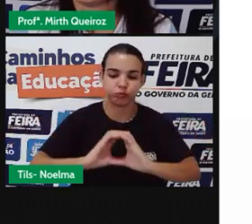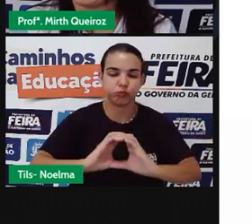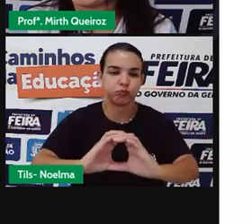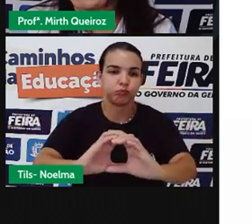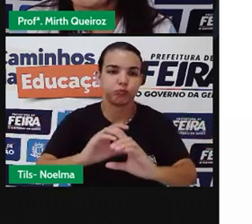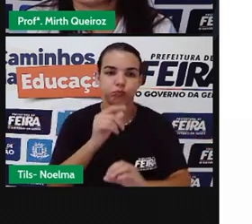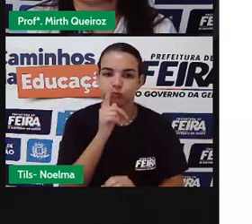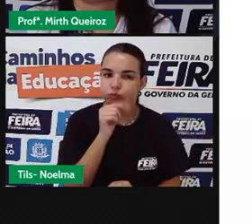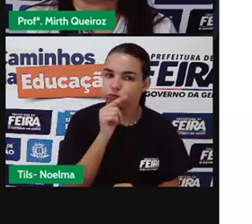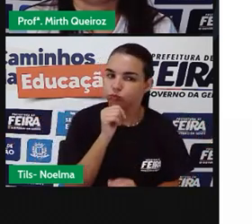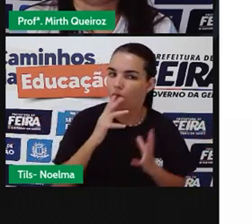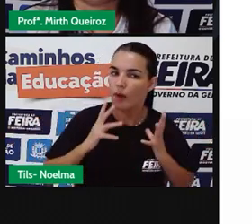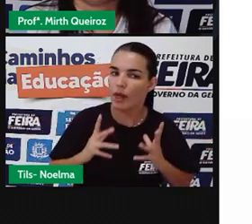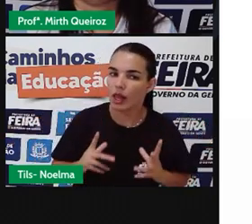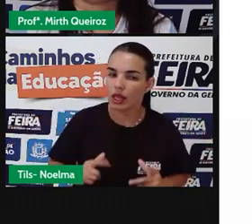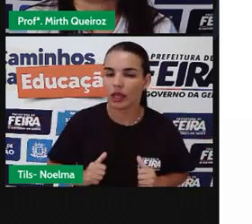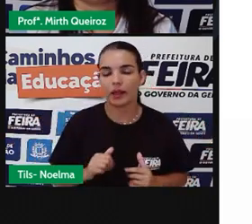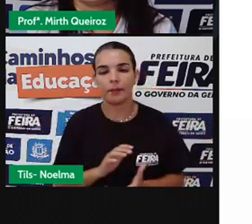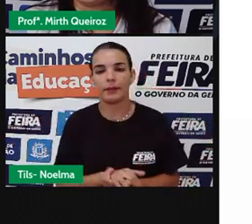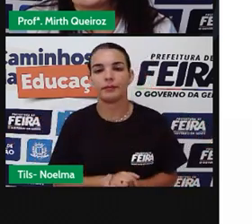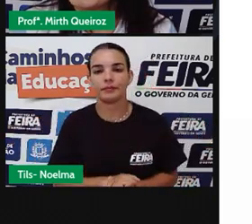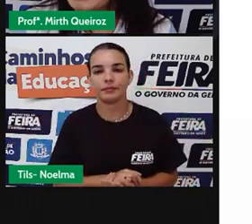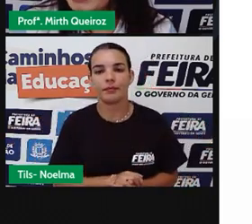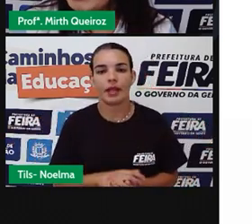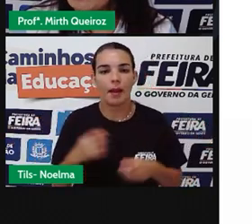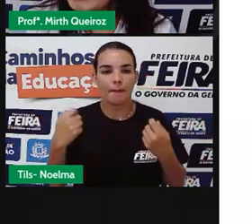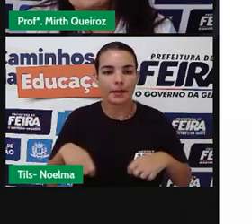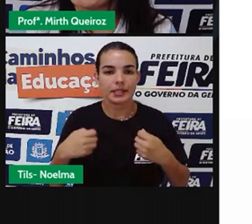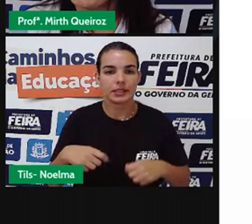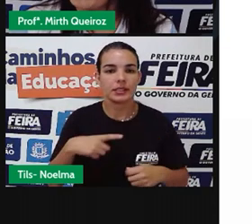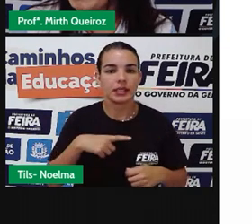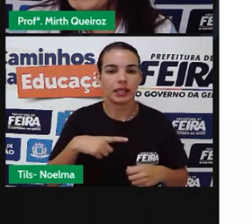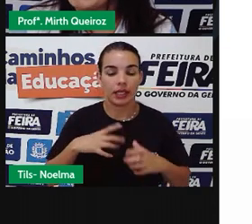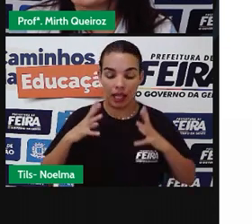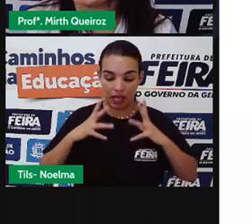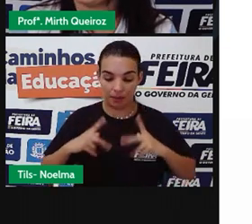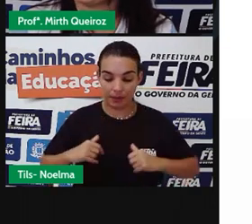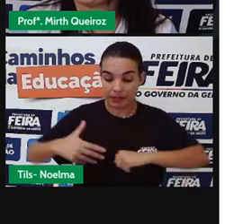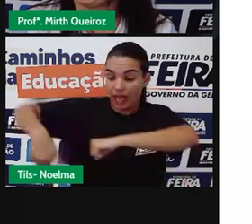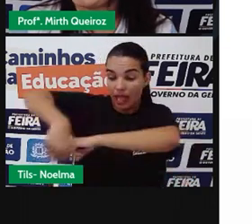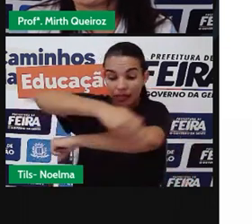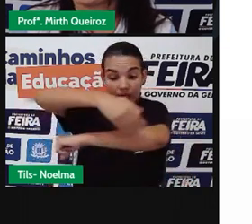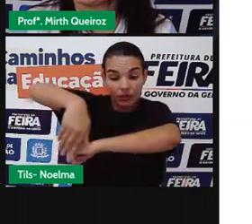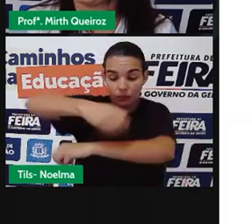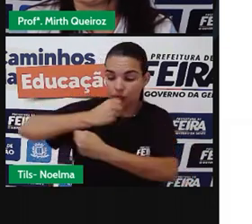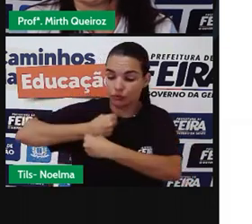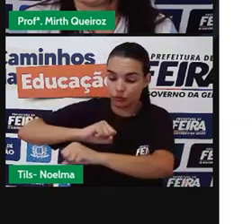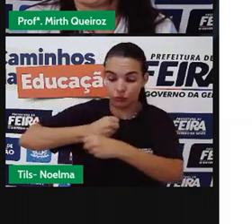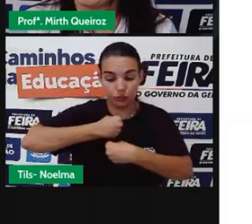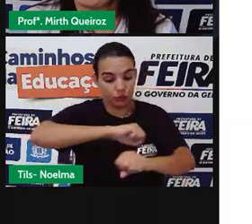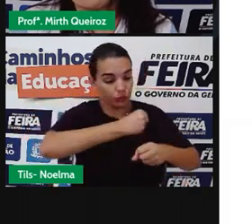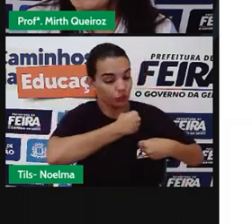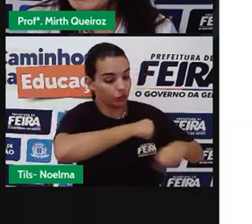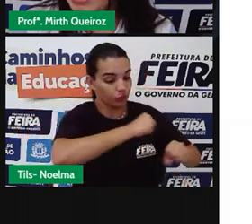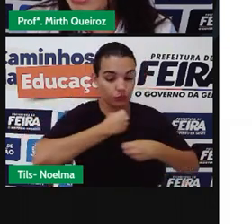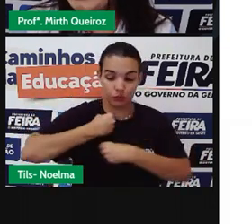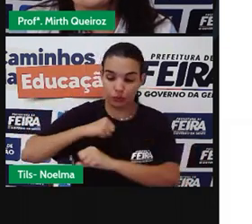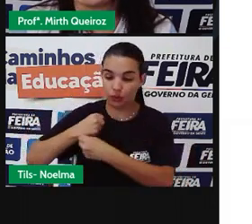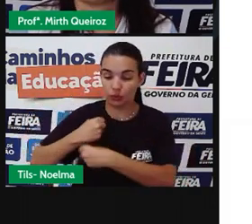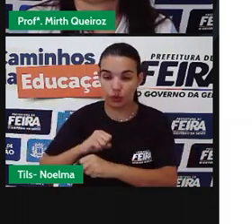água né a água potável teríamos a limpeza é geralmente feito daí